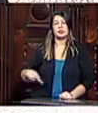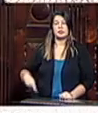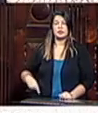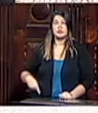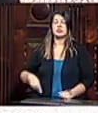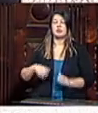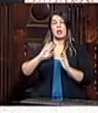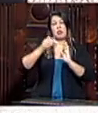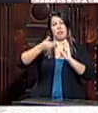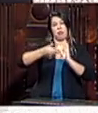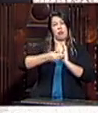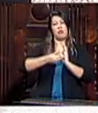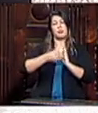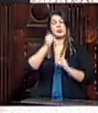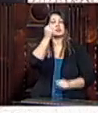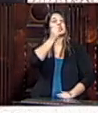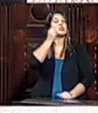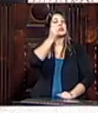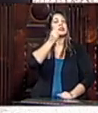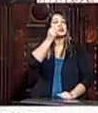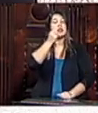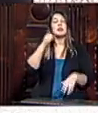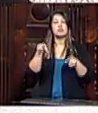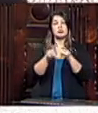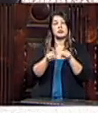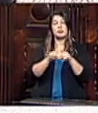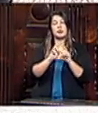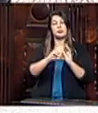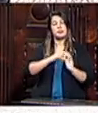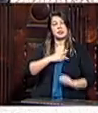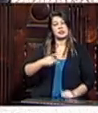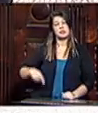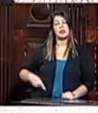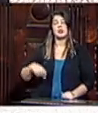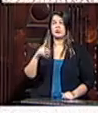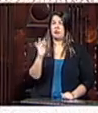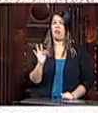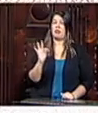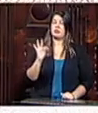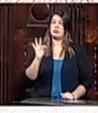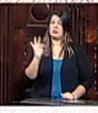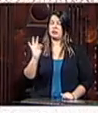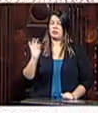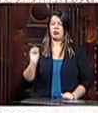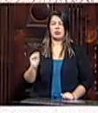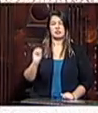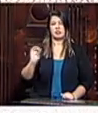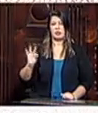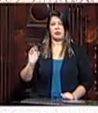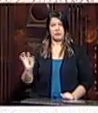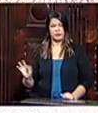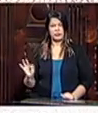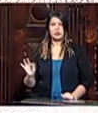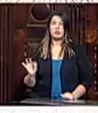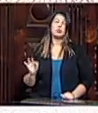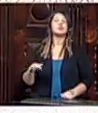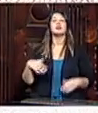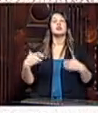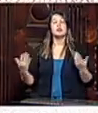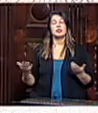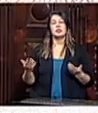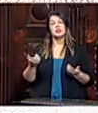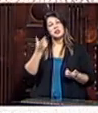da Câmara, do Senado e presidente do Supremo Tribunal Federal. Em havendo vacância de ambos os